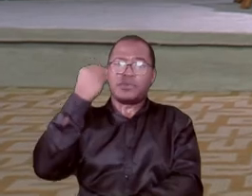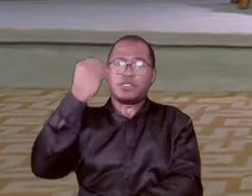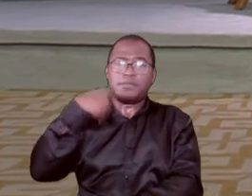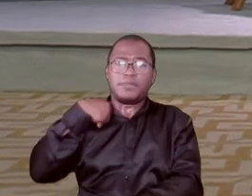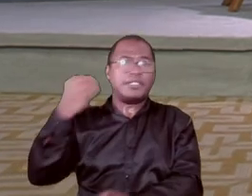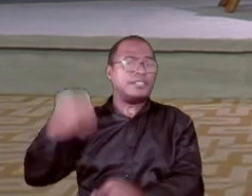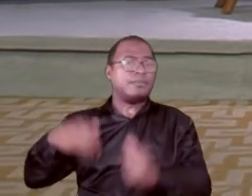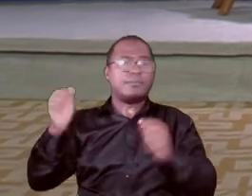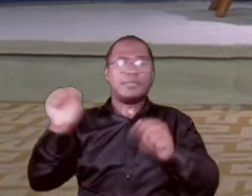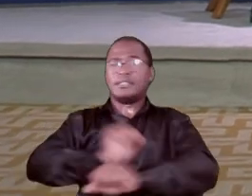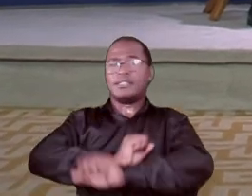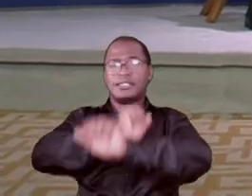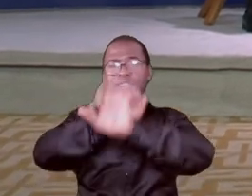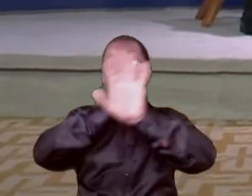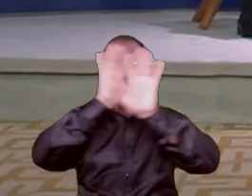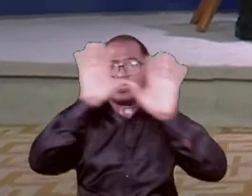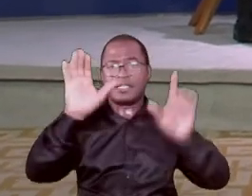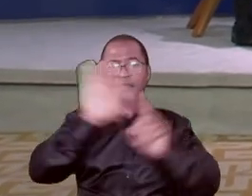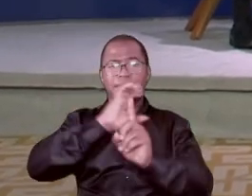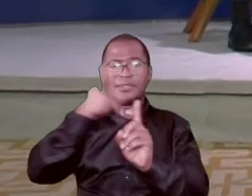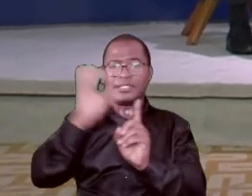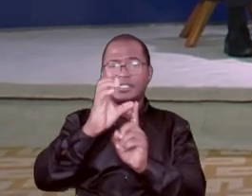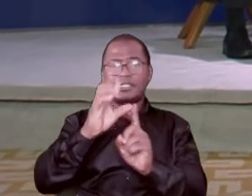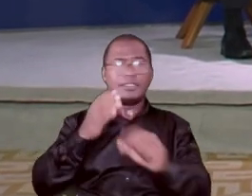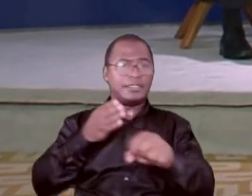transparente para o cliente nesse sentido